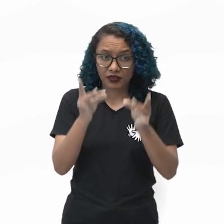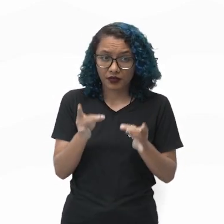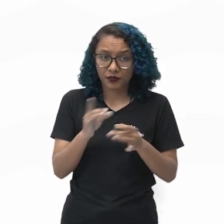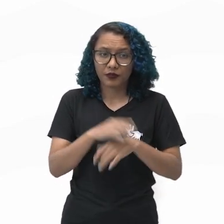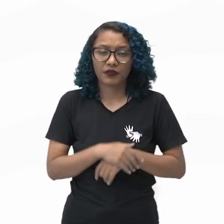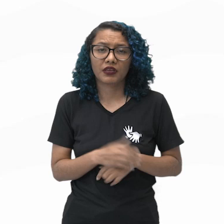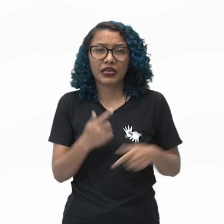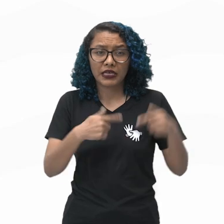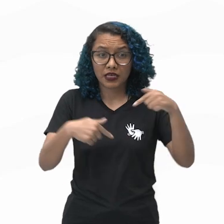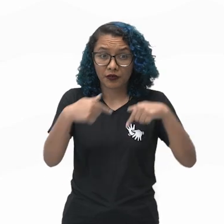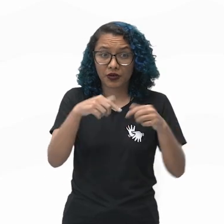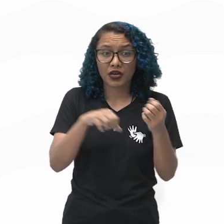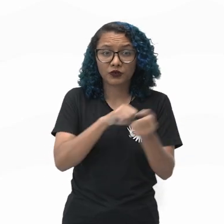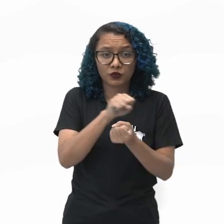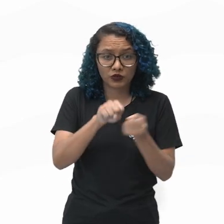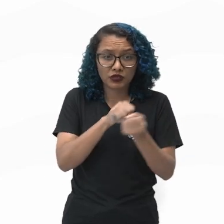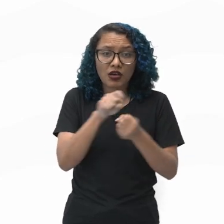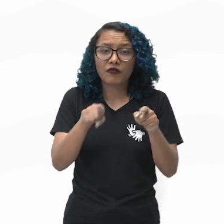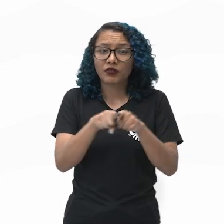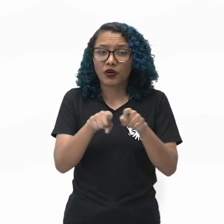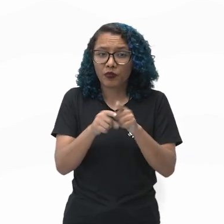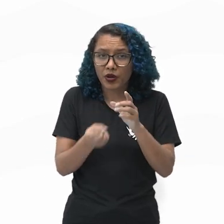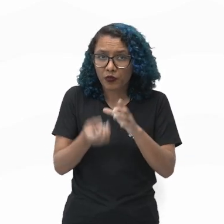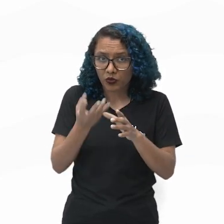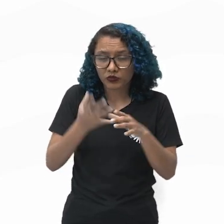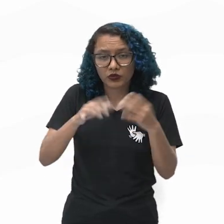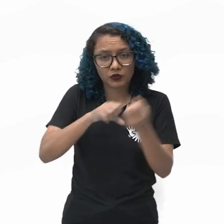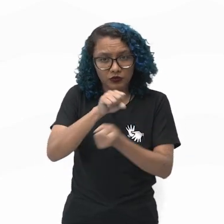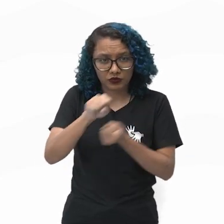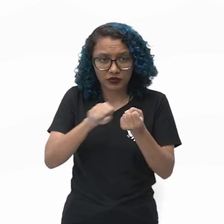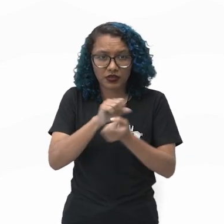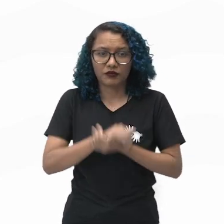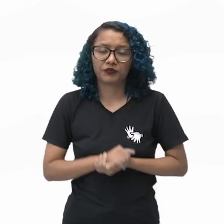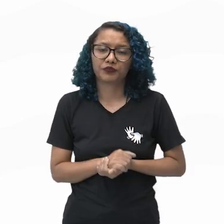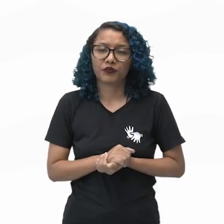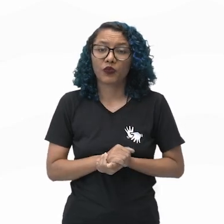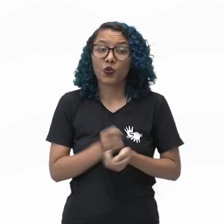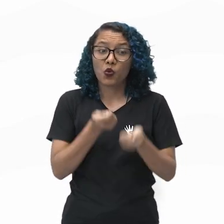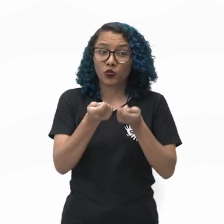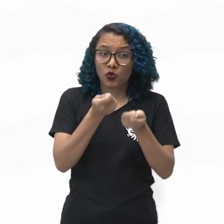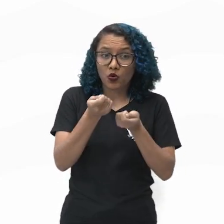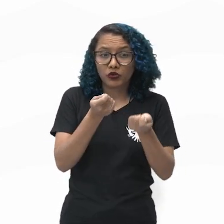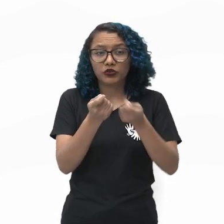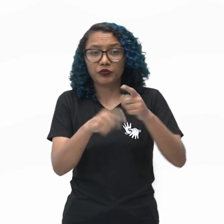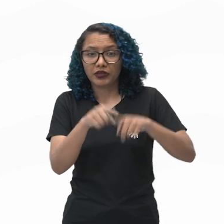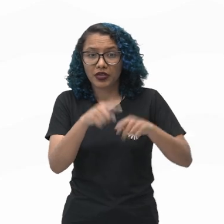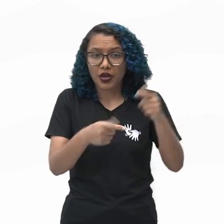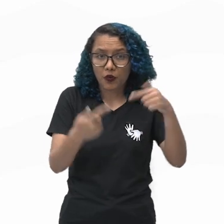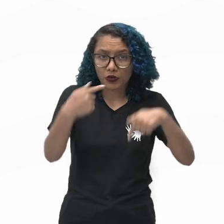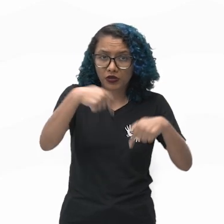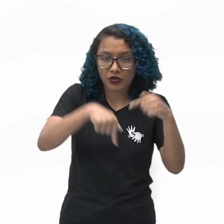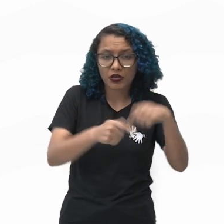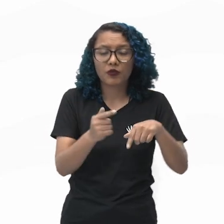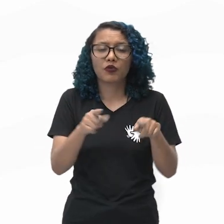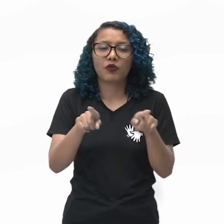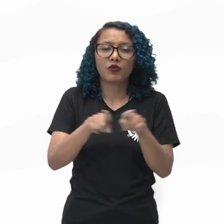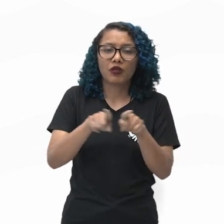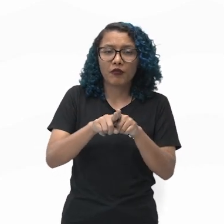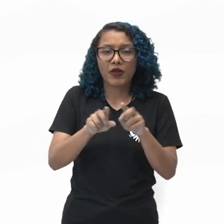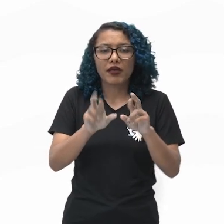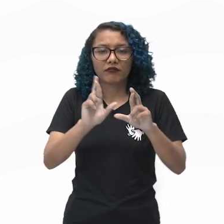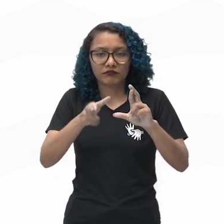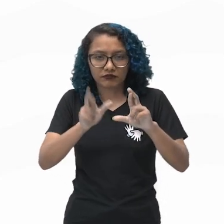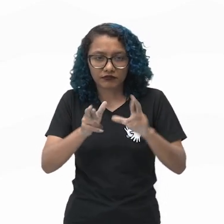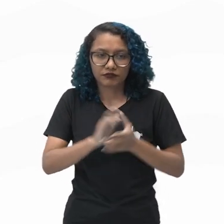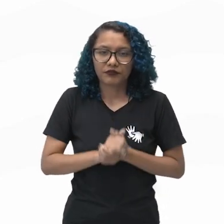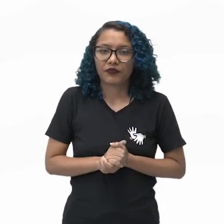Detalhamento, química verde e produção sustentável. Gestão de resíduos químicos e